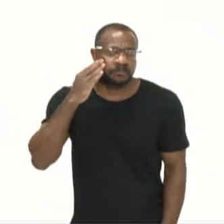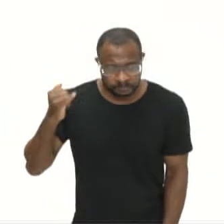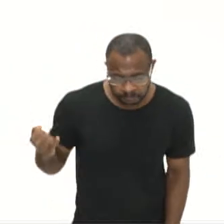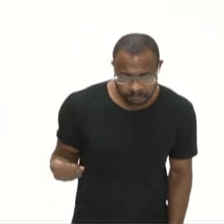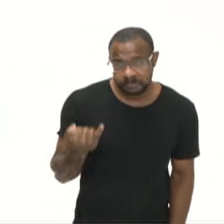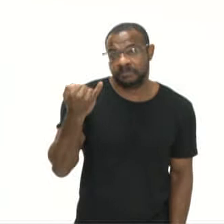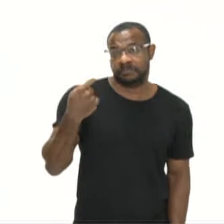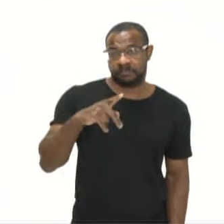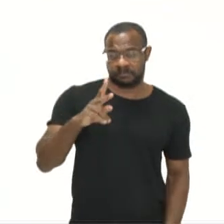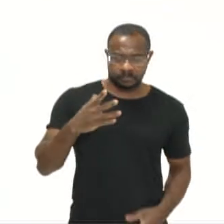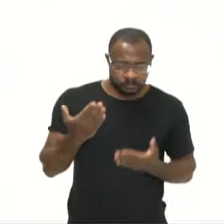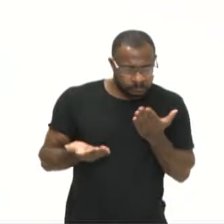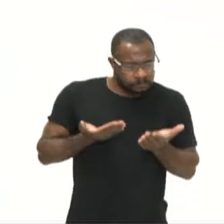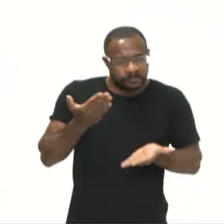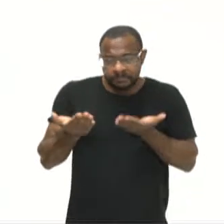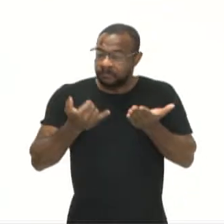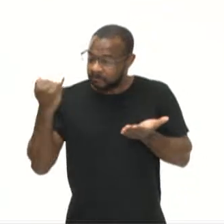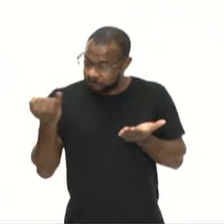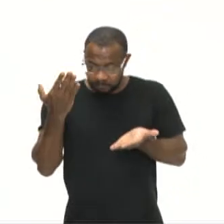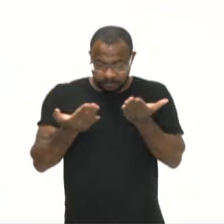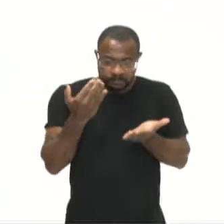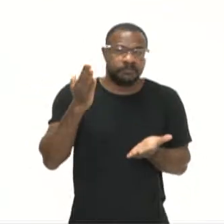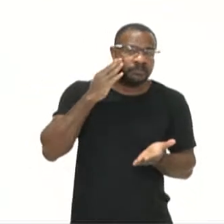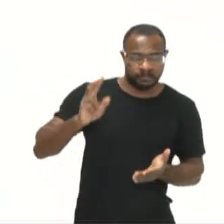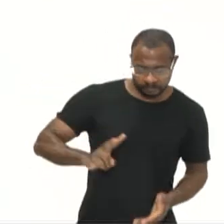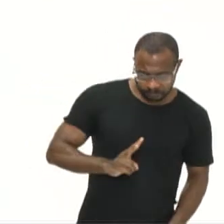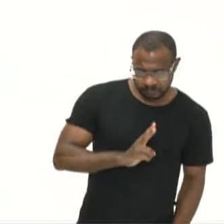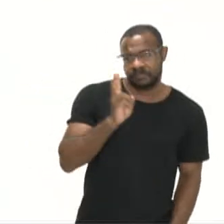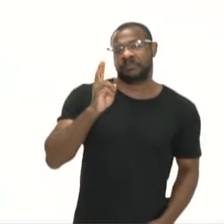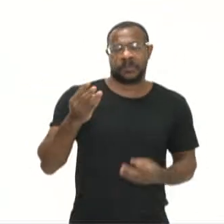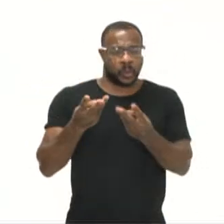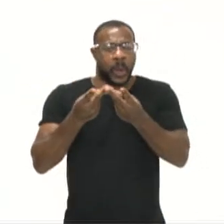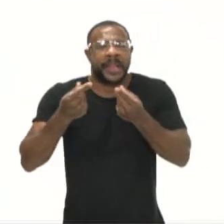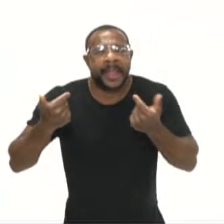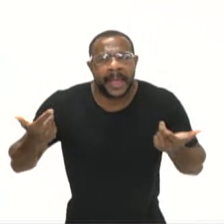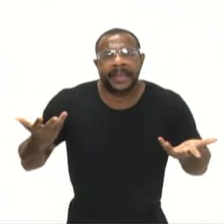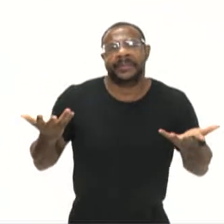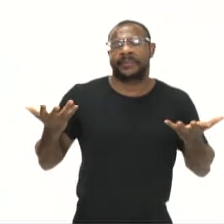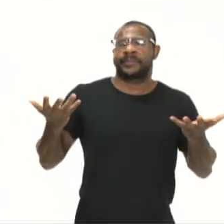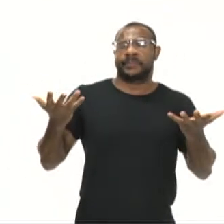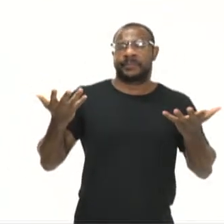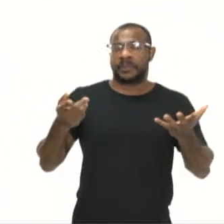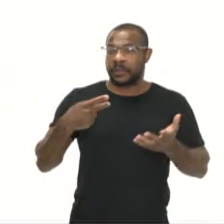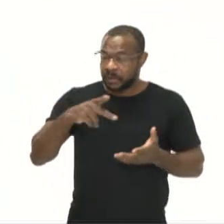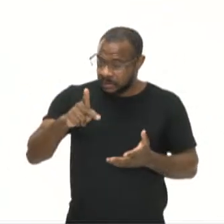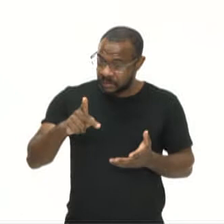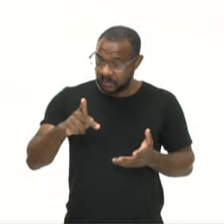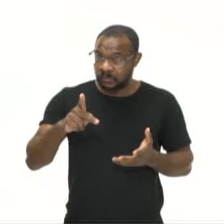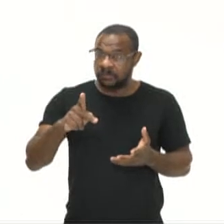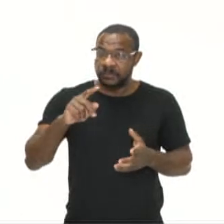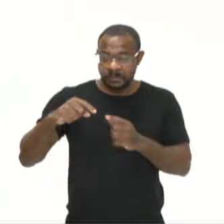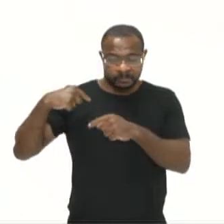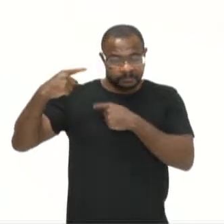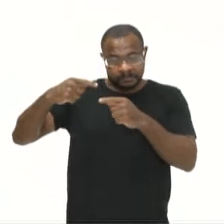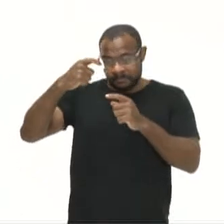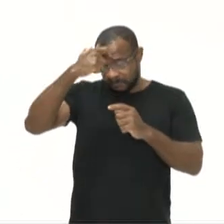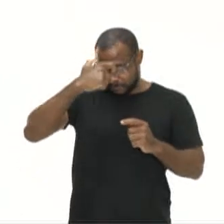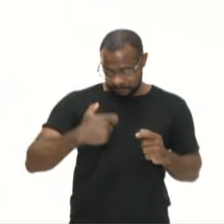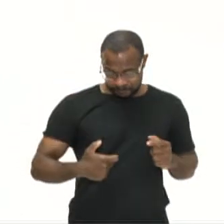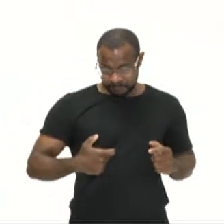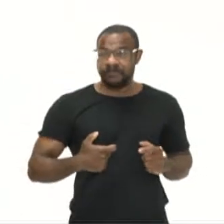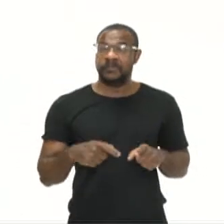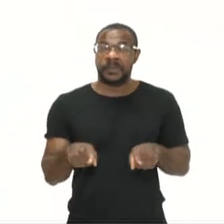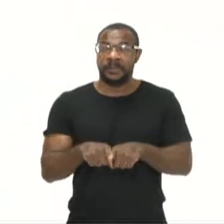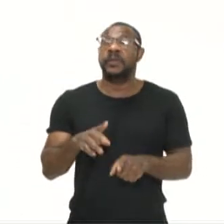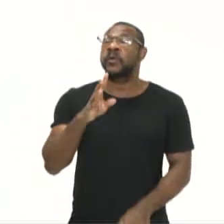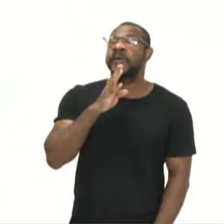importância das suas habilidades, dos seus valores, das suas qualidades, dos seus traços de personalidade, além de